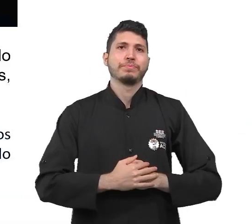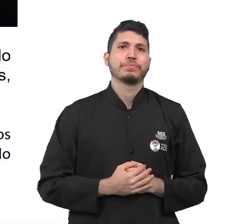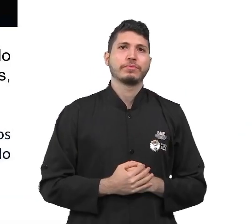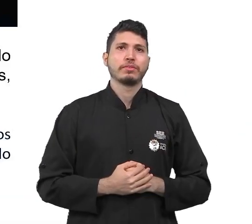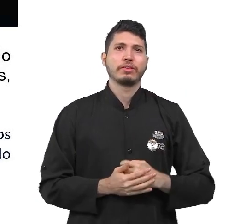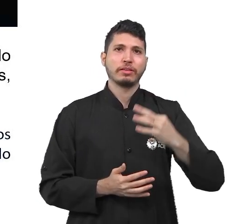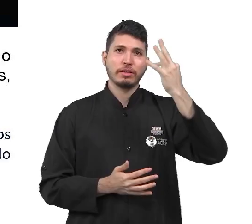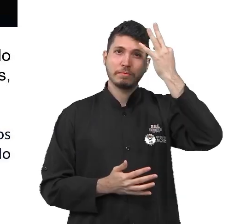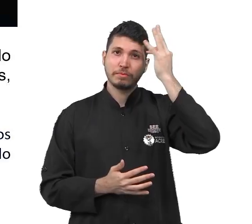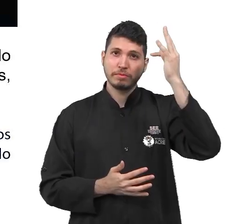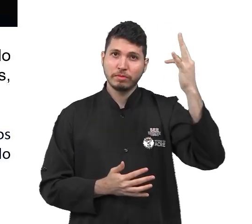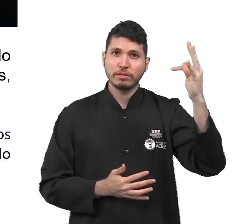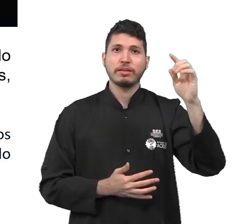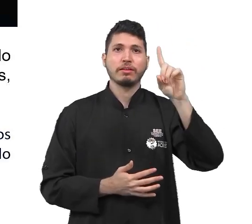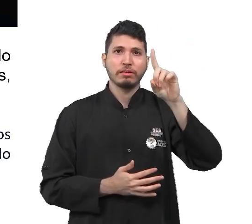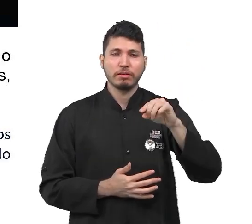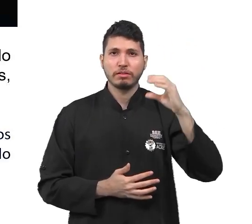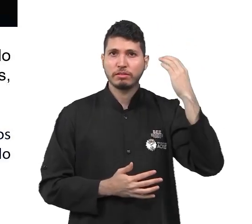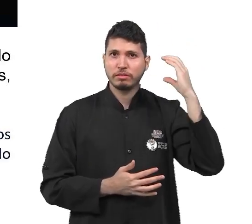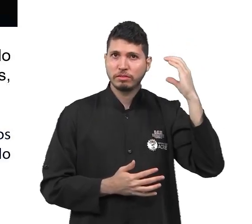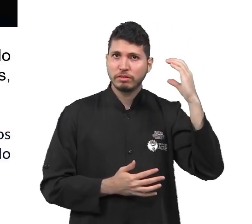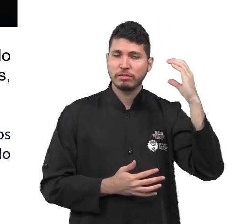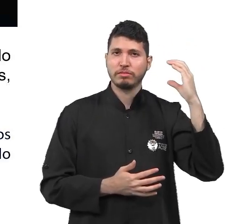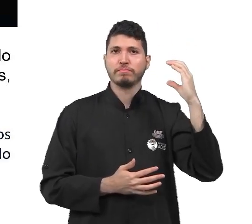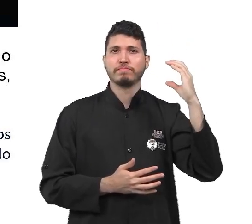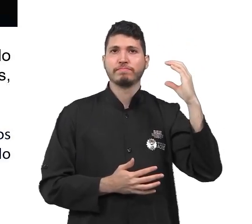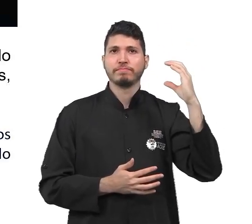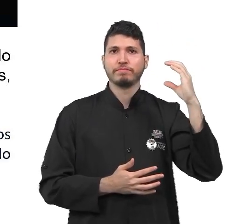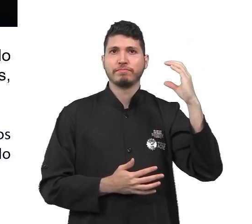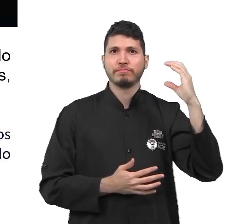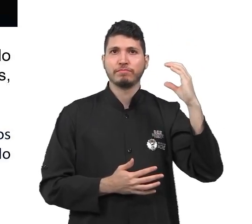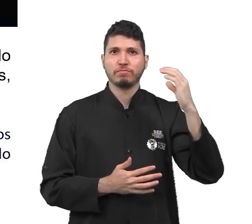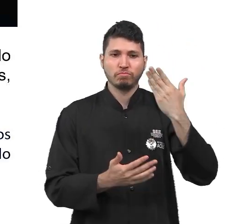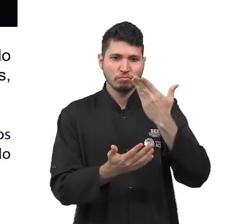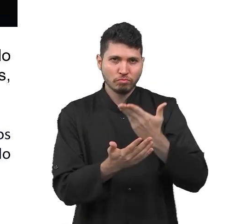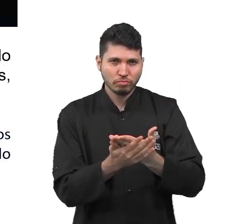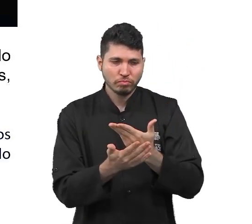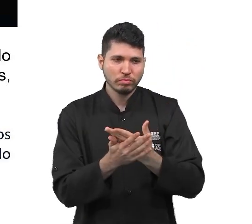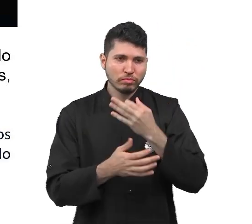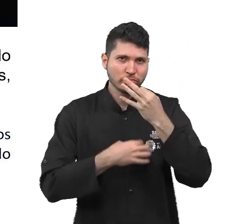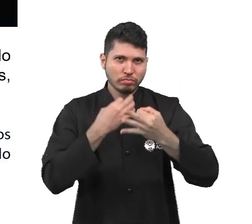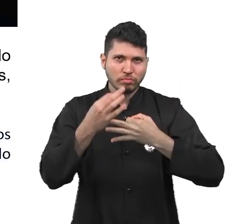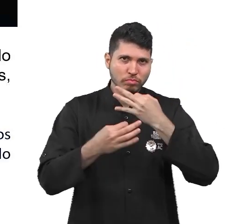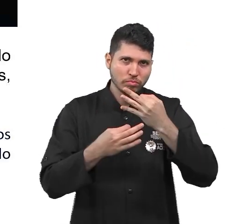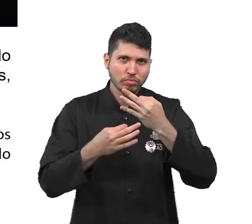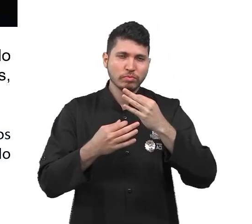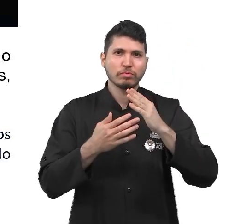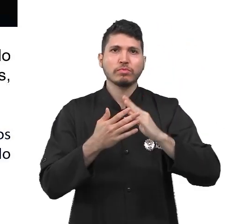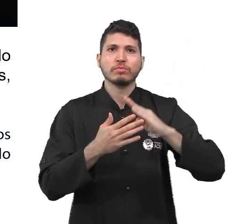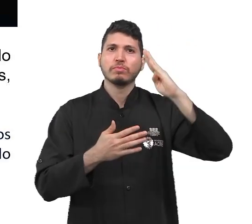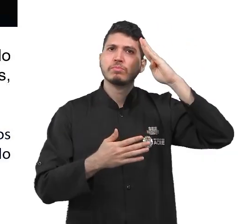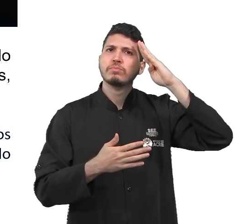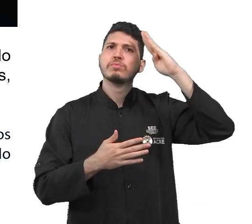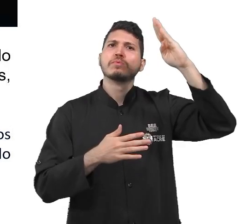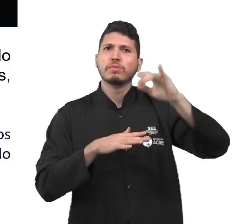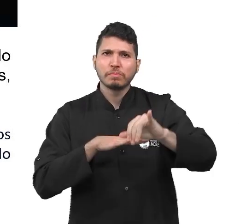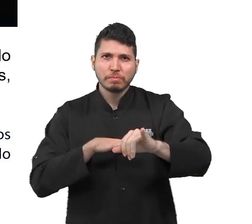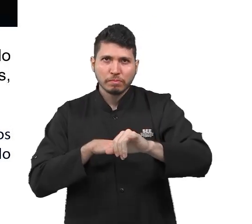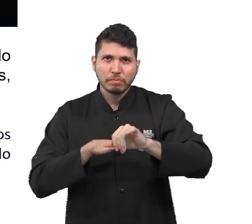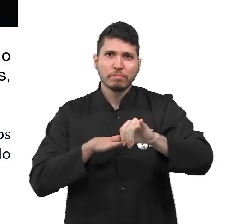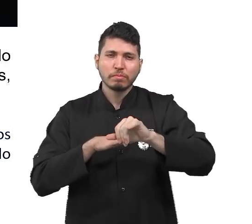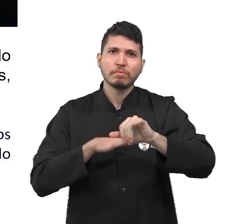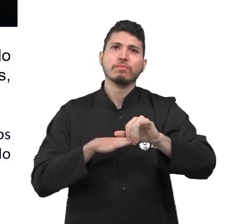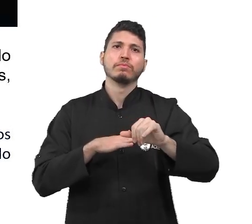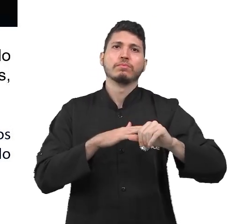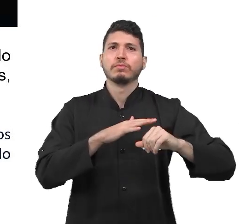é ciência, filosofia da ciência, estudo crítico dos princípios, das hipóteses